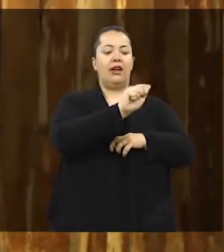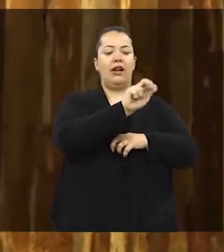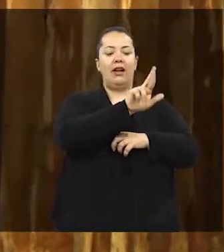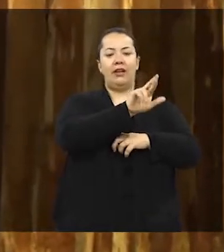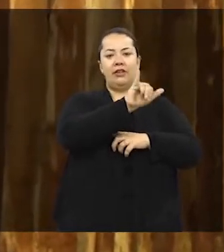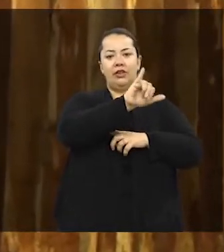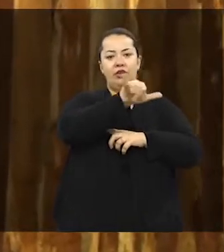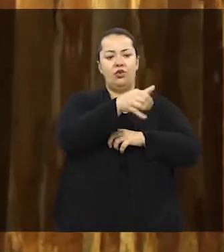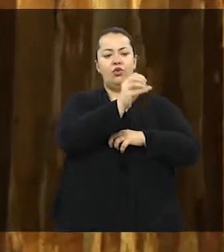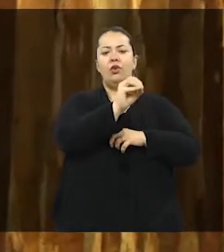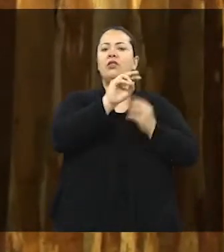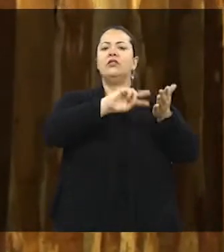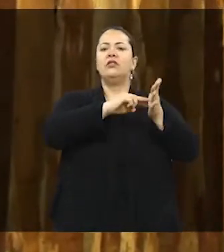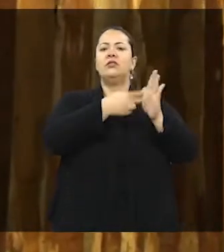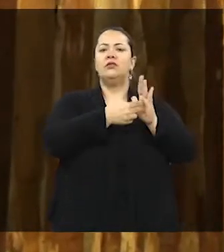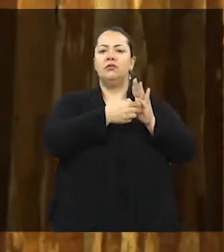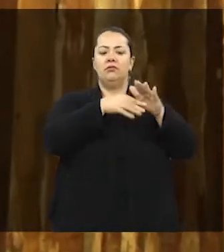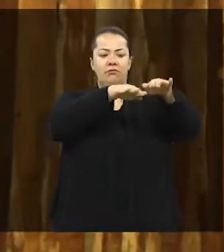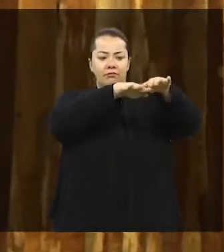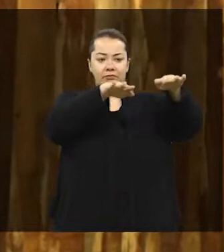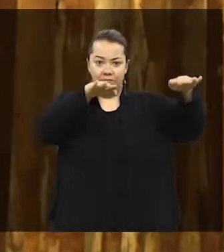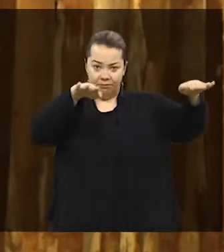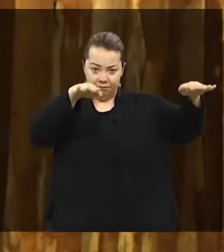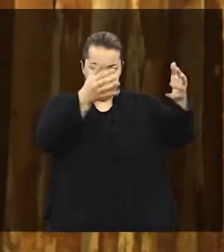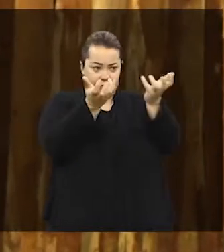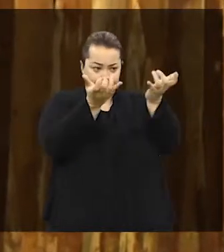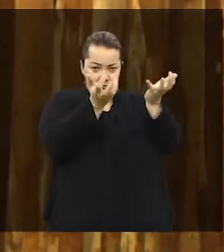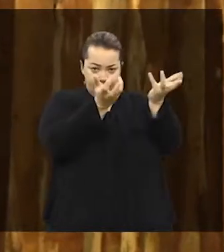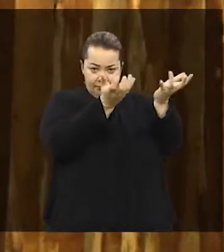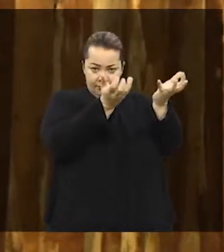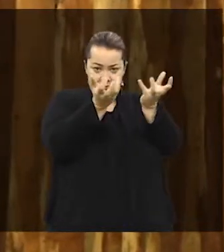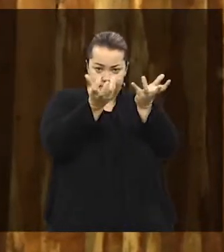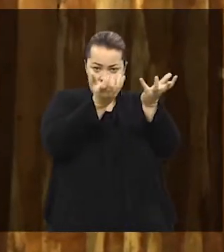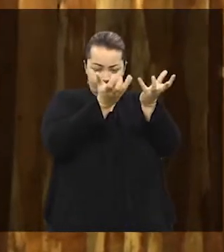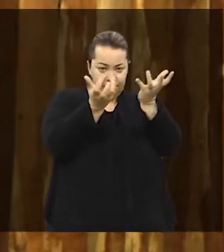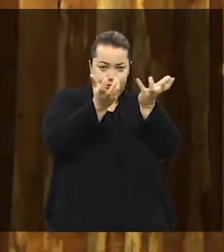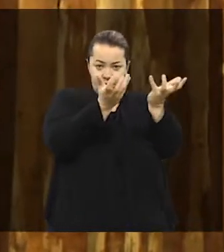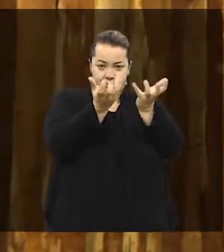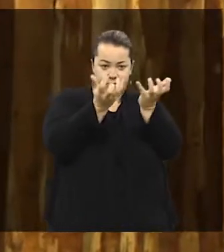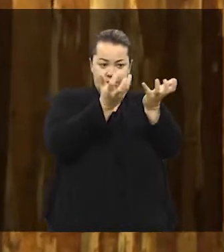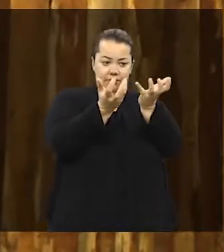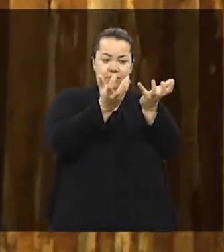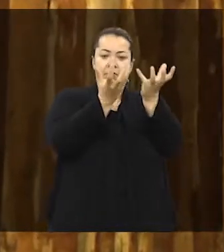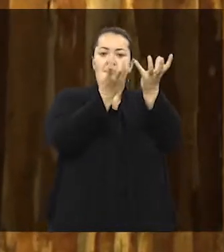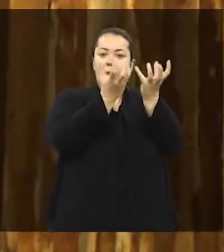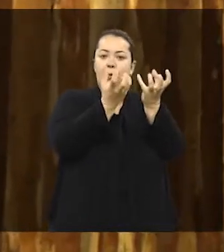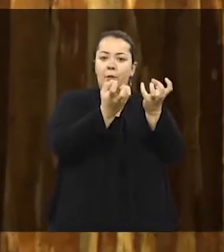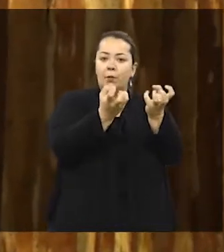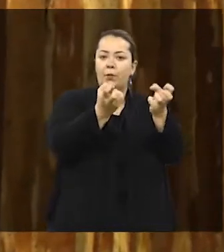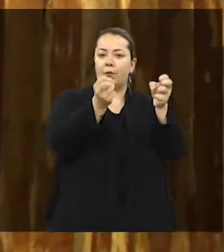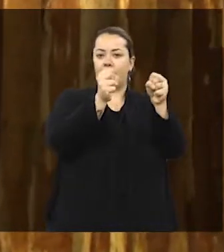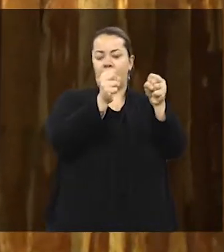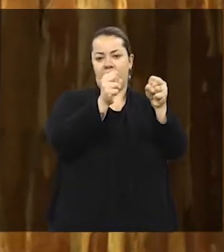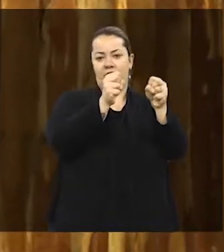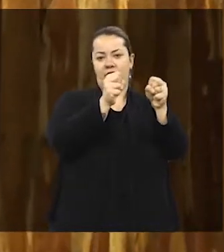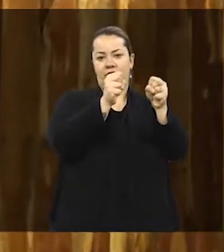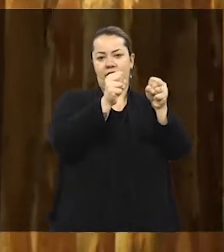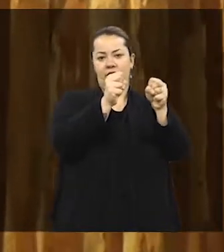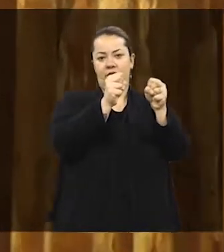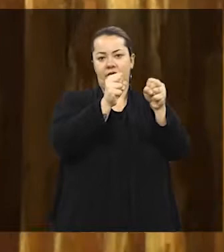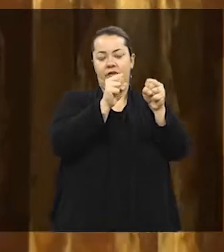pode ser feita do método caseiro, que é o carijo, onde as